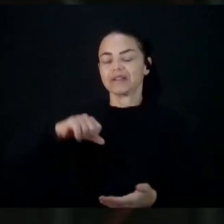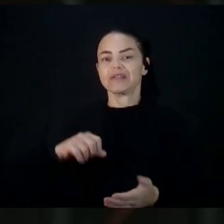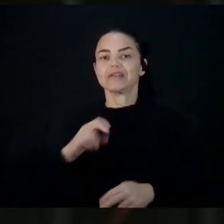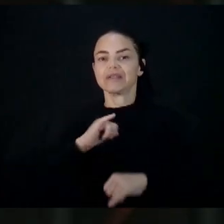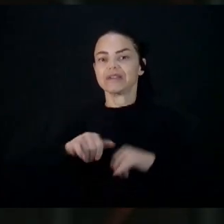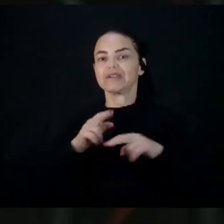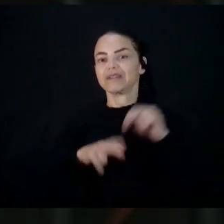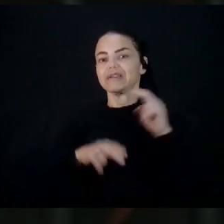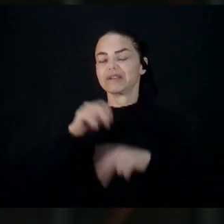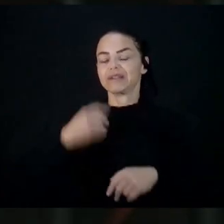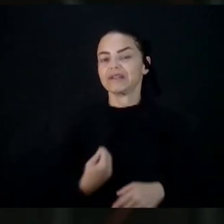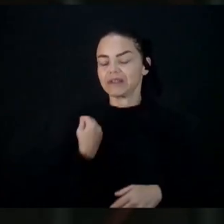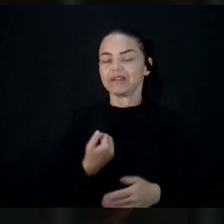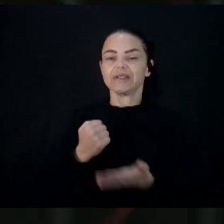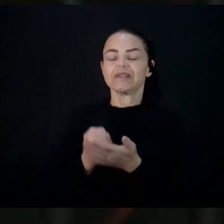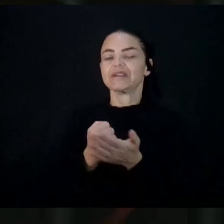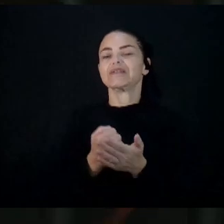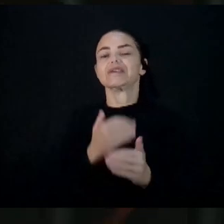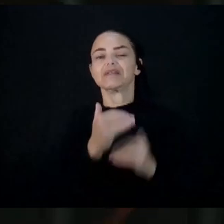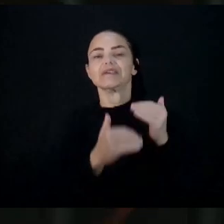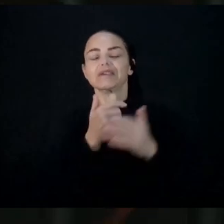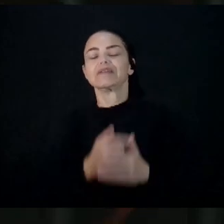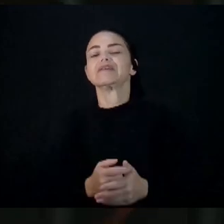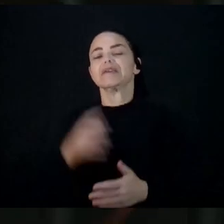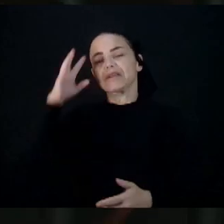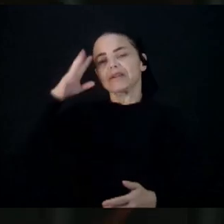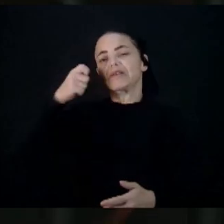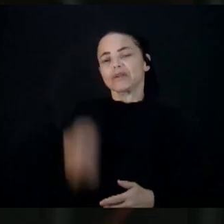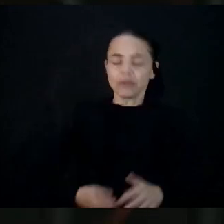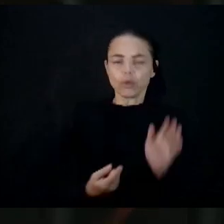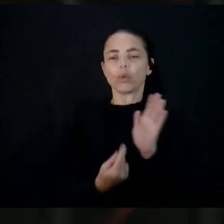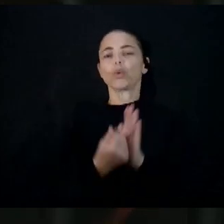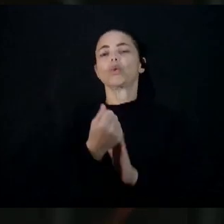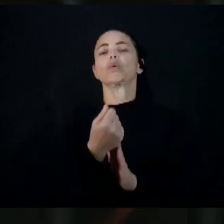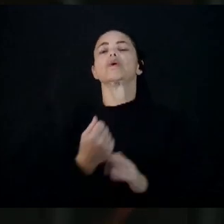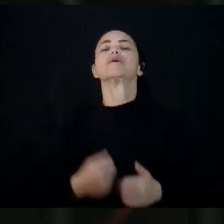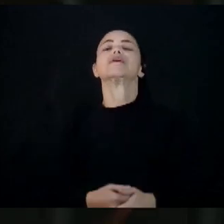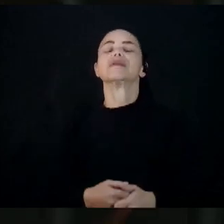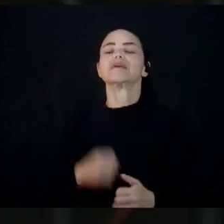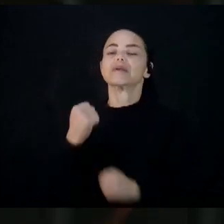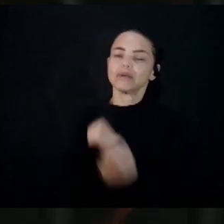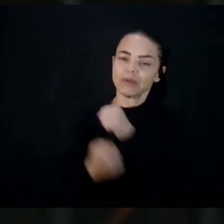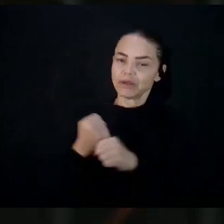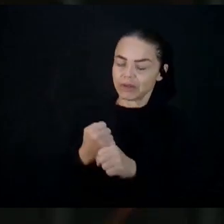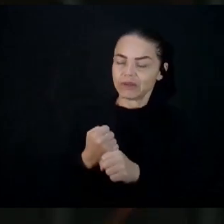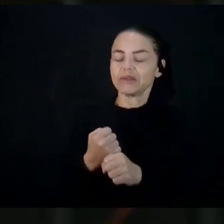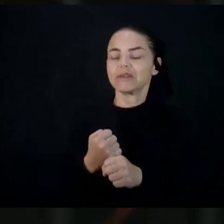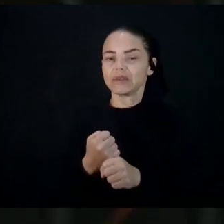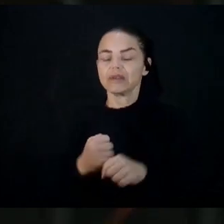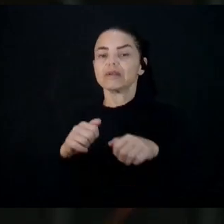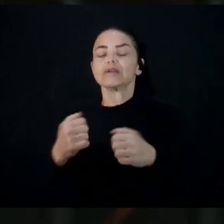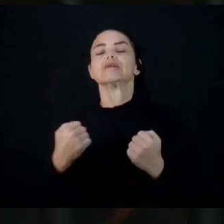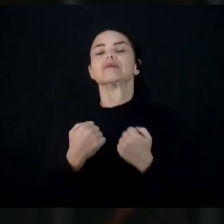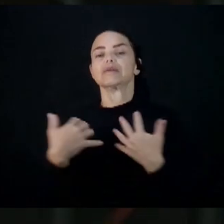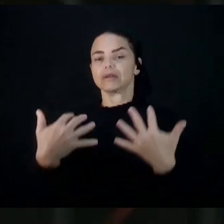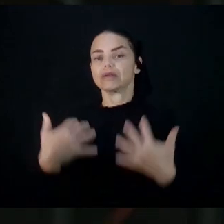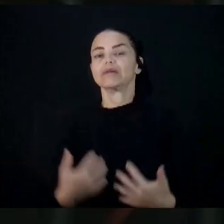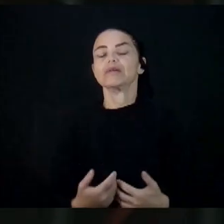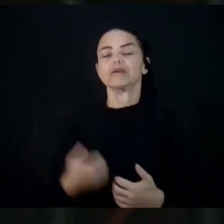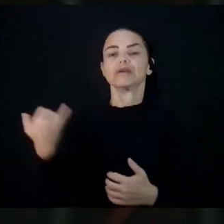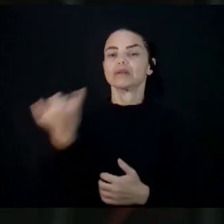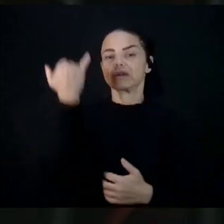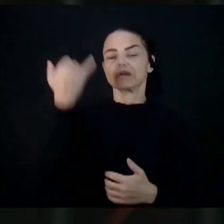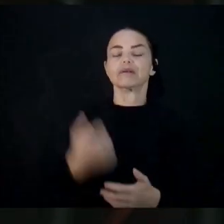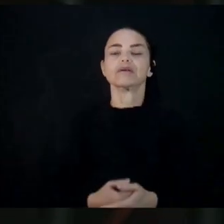fundamental para ajudar a construir as decisões sobre o orçamento da cidade para o ano que vem, viu? Essas audiências são um importante